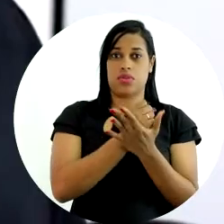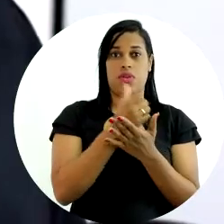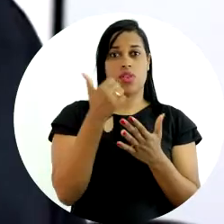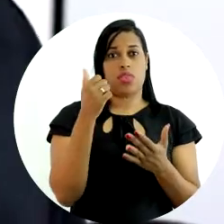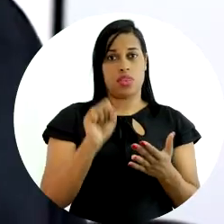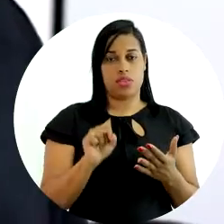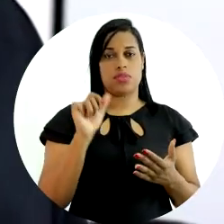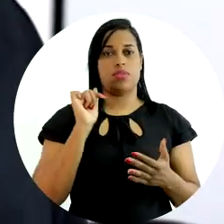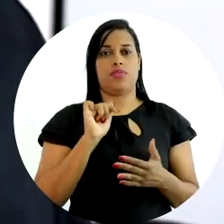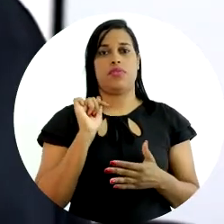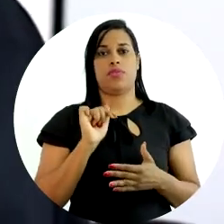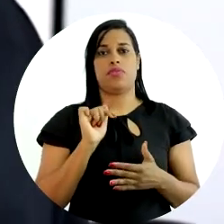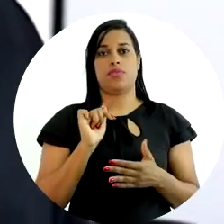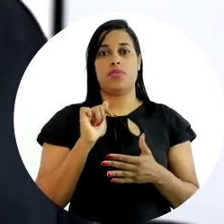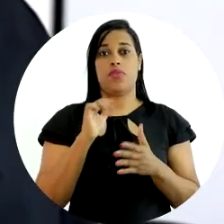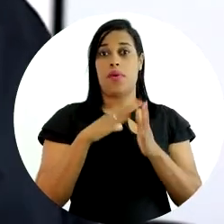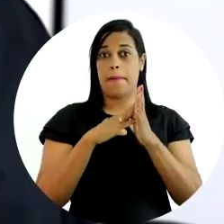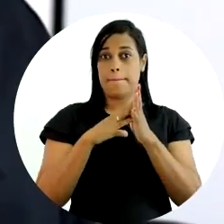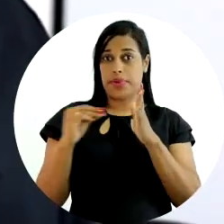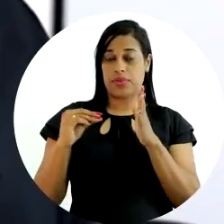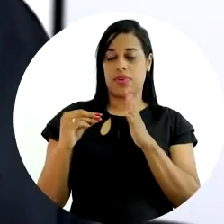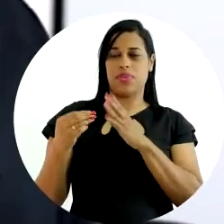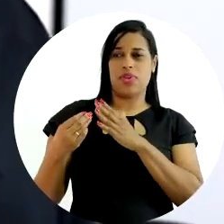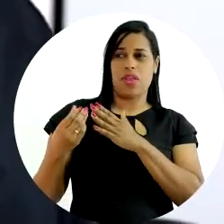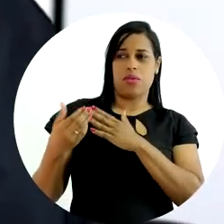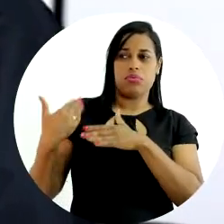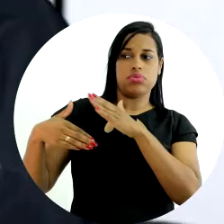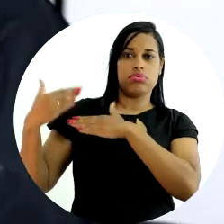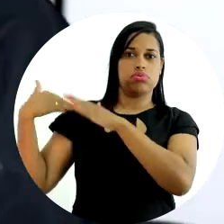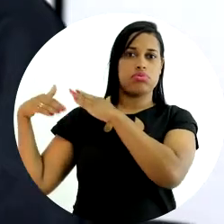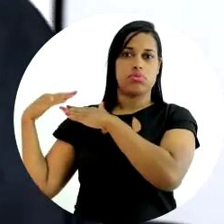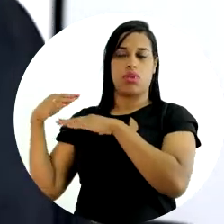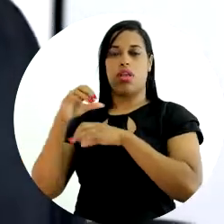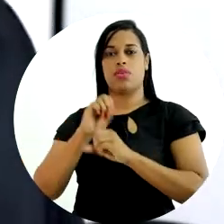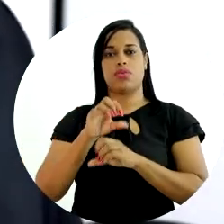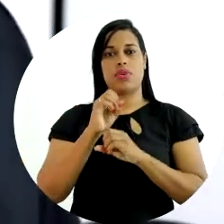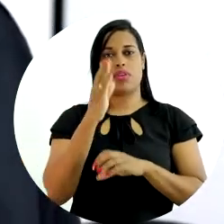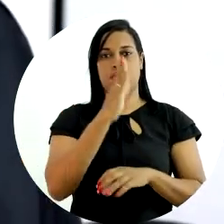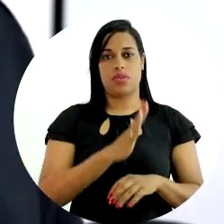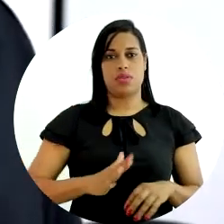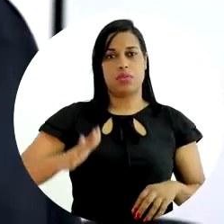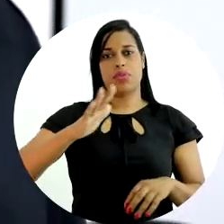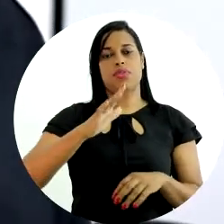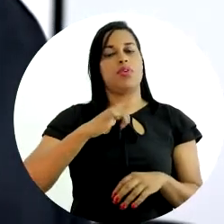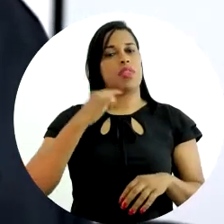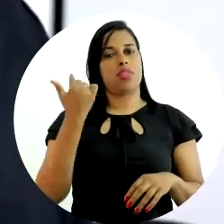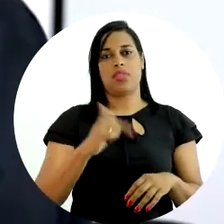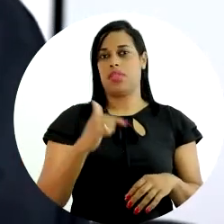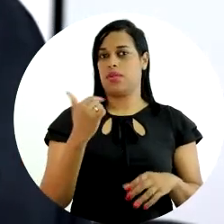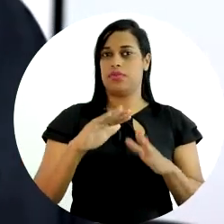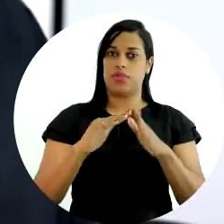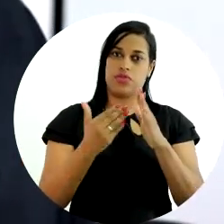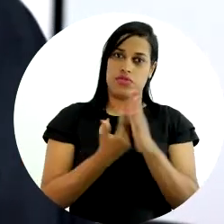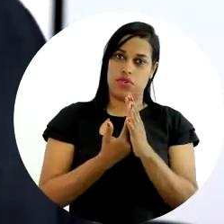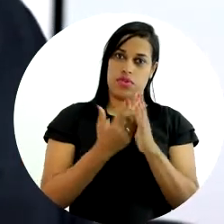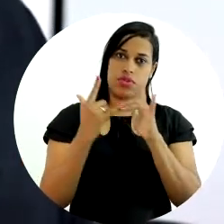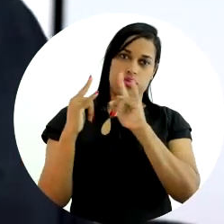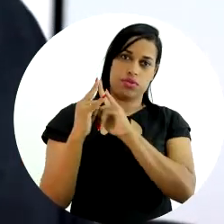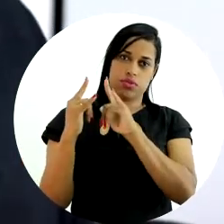século XVIII no Brasil, passou a ser esse. Foi um modelo que fez com que regredisse a educação no Brasil, porque não existiam mais os